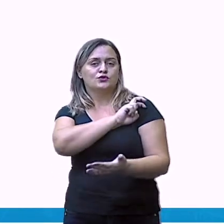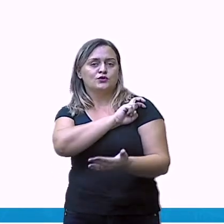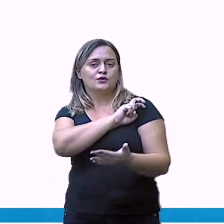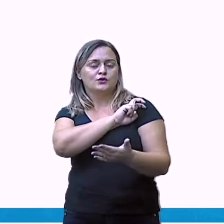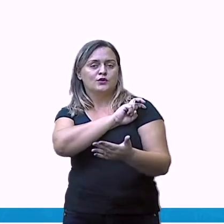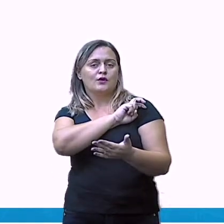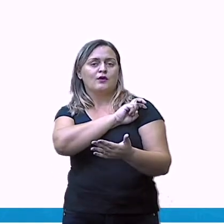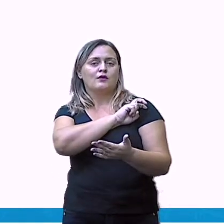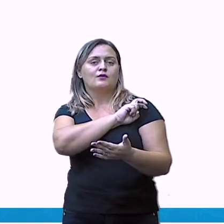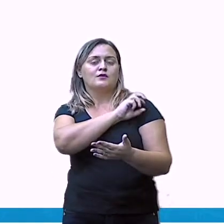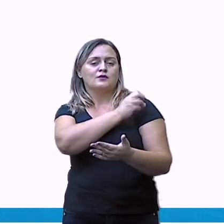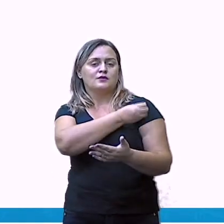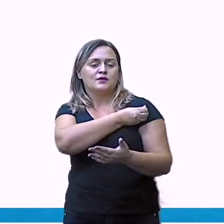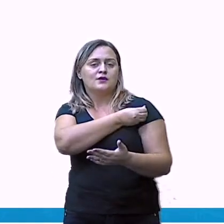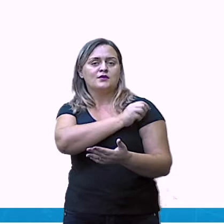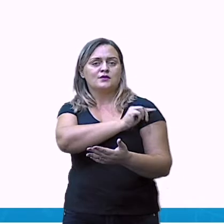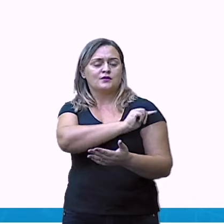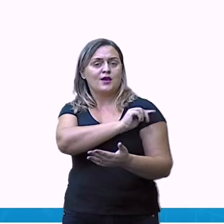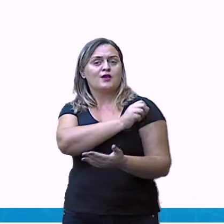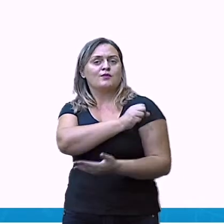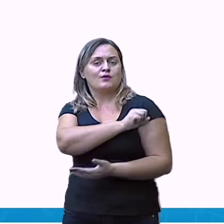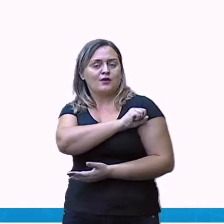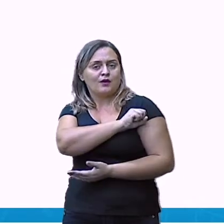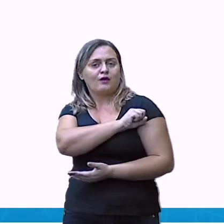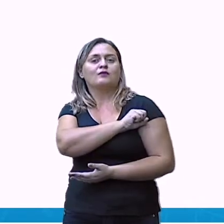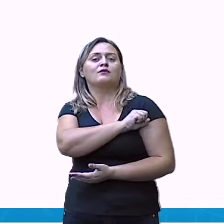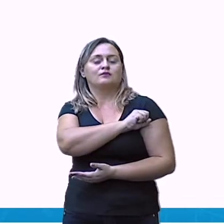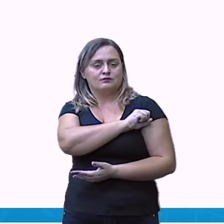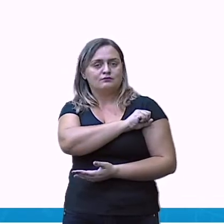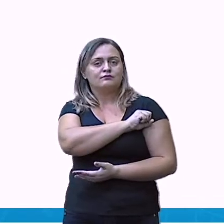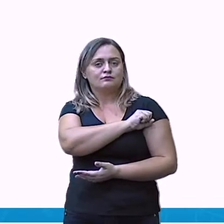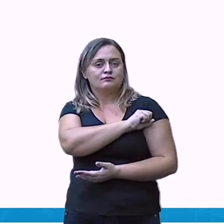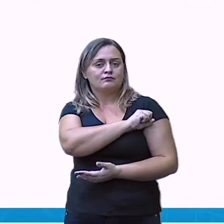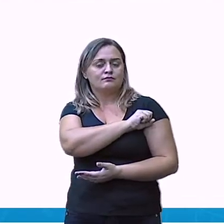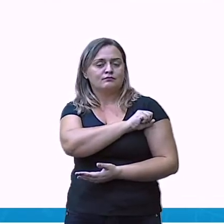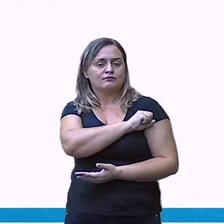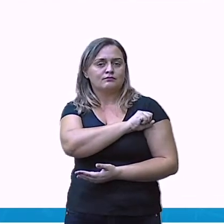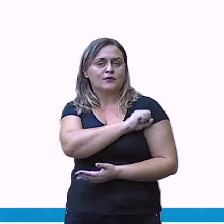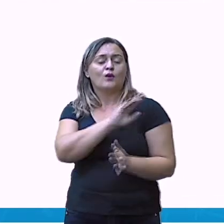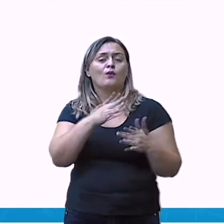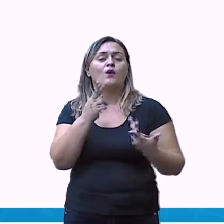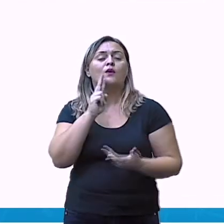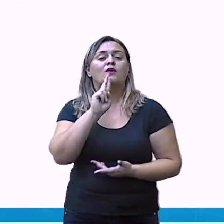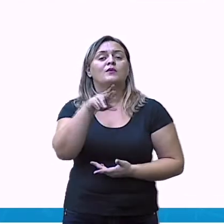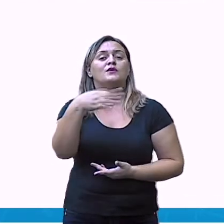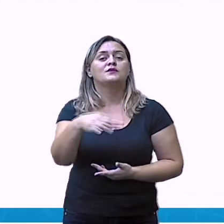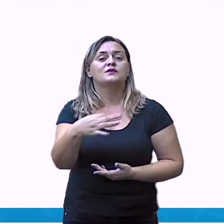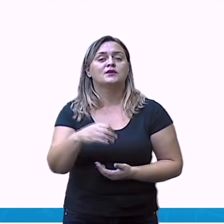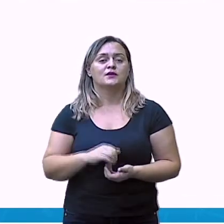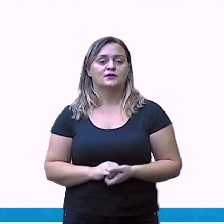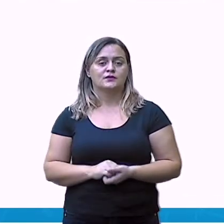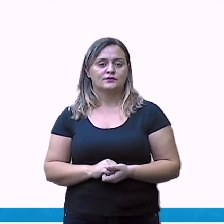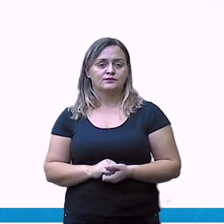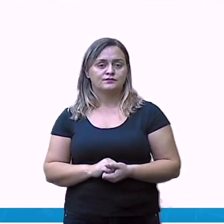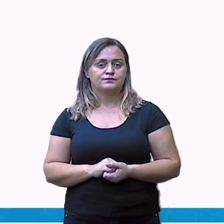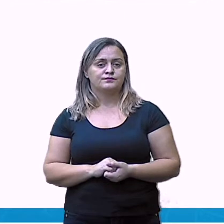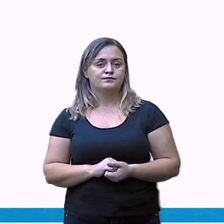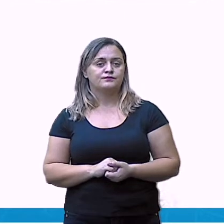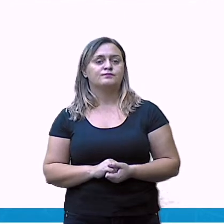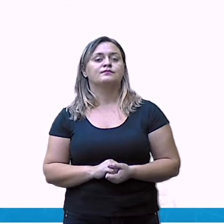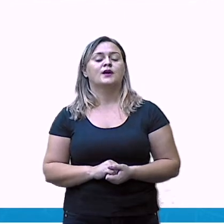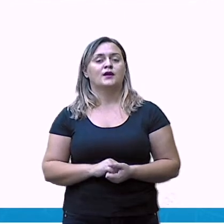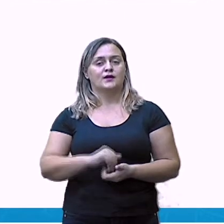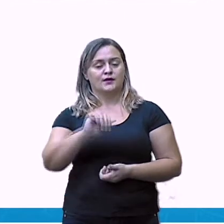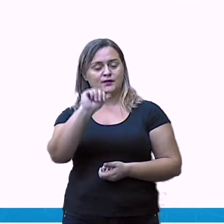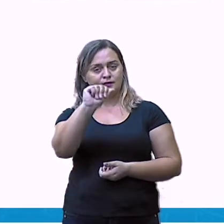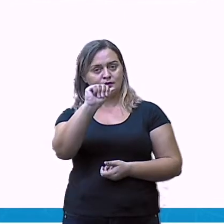certo? Então, o que nós podemos dizer aqui? Que é igual entre os dois sexos? Sim, temos a mesma